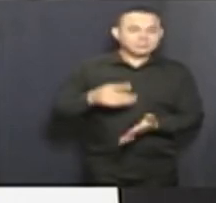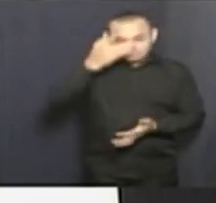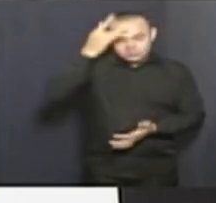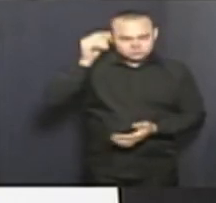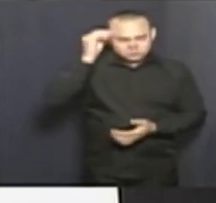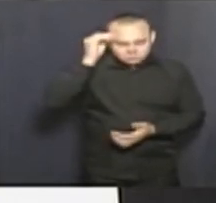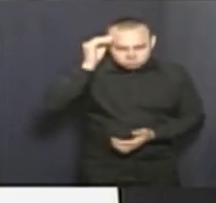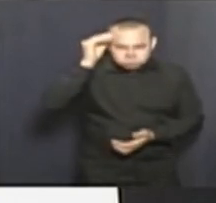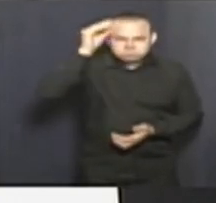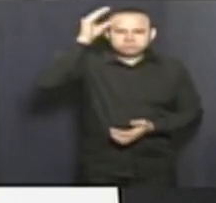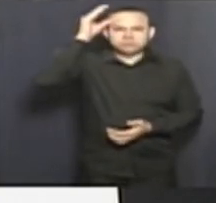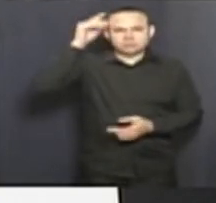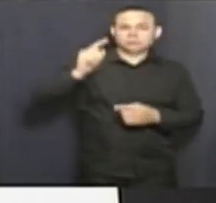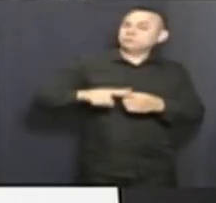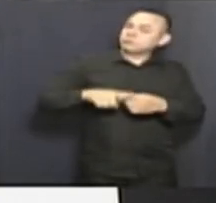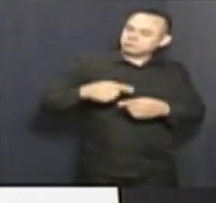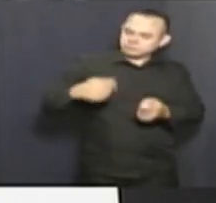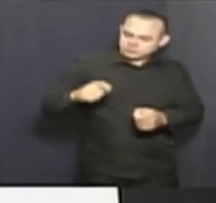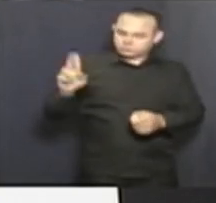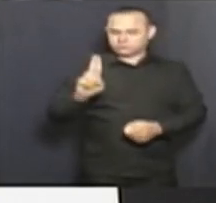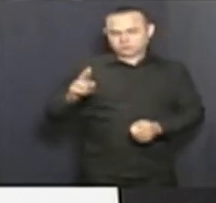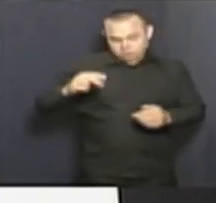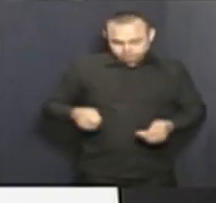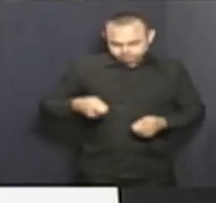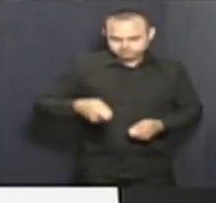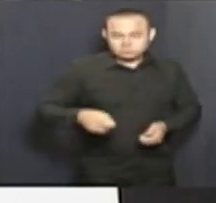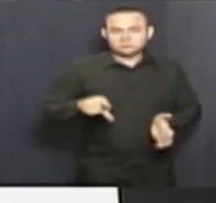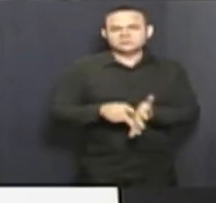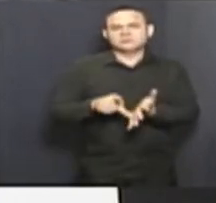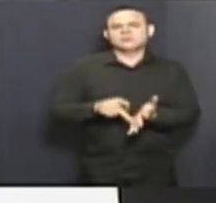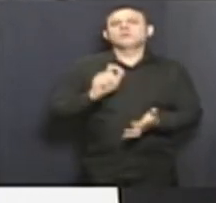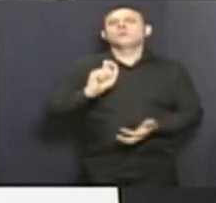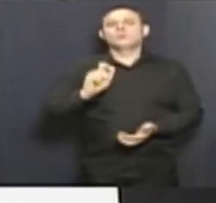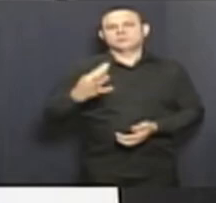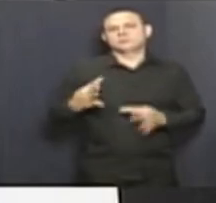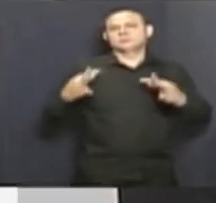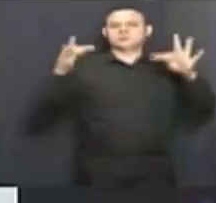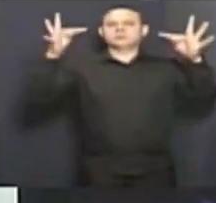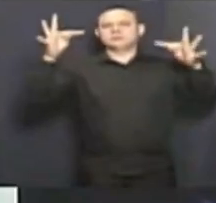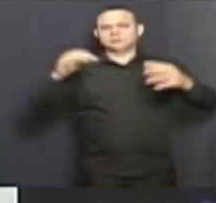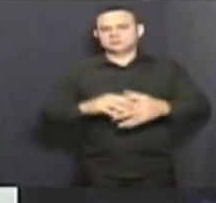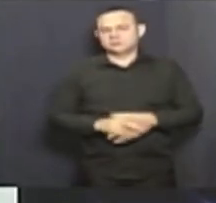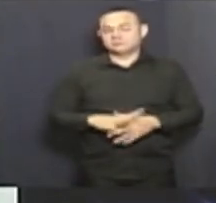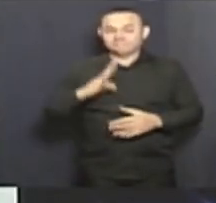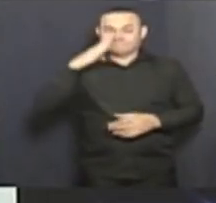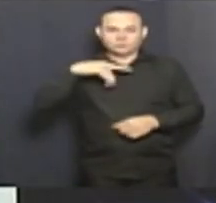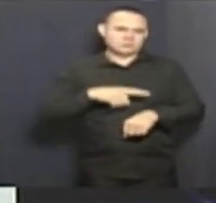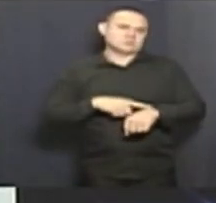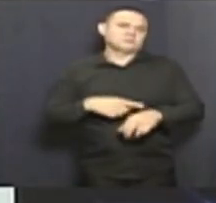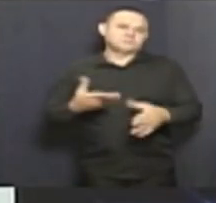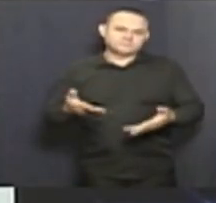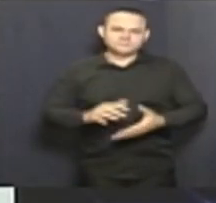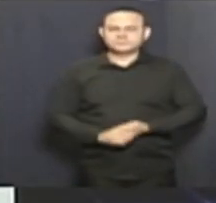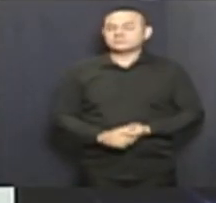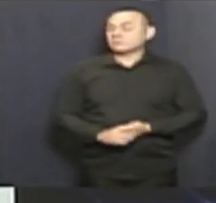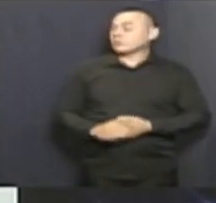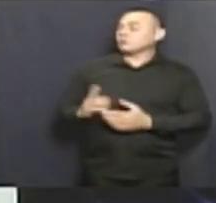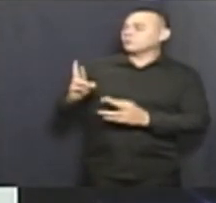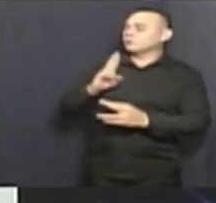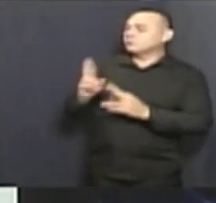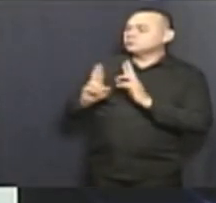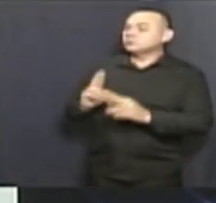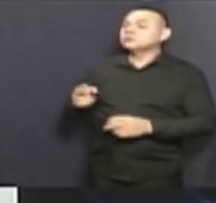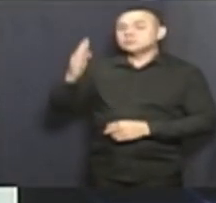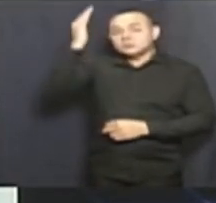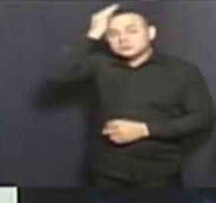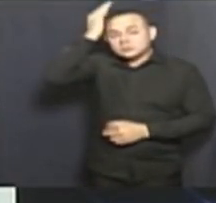aplicar a tecnologia nós vivemos no mundo terminou seu tempo você comentar o candidato